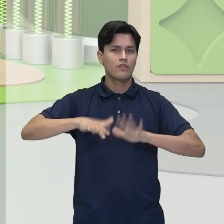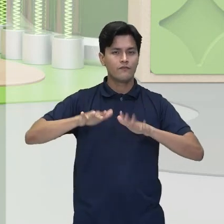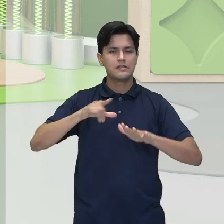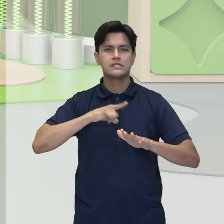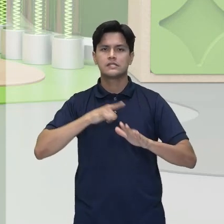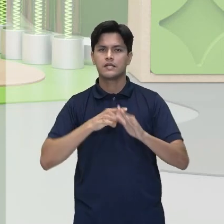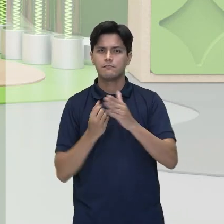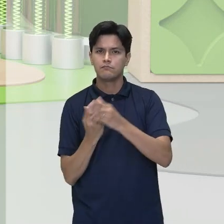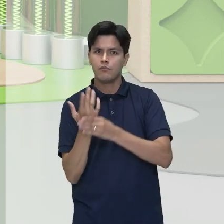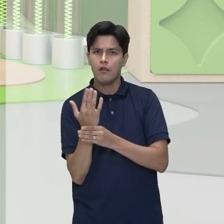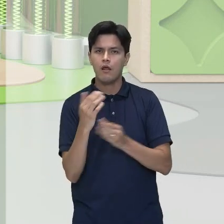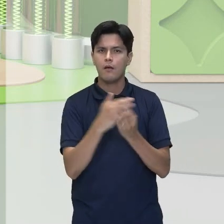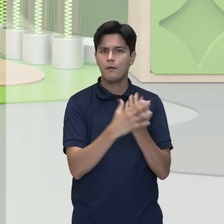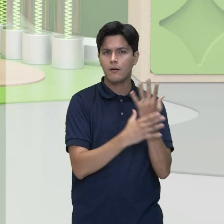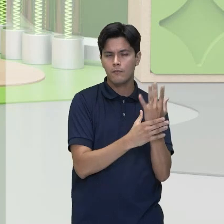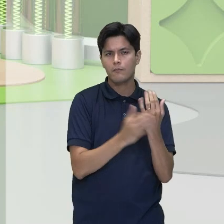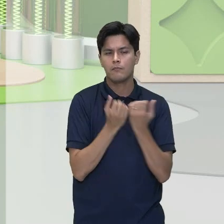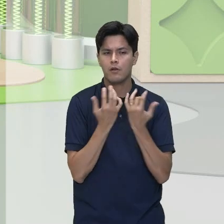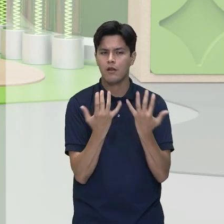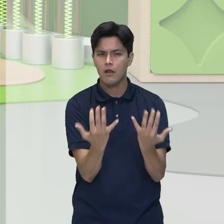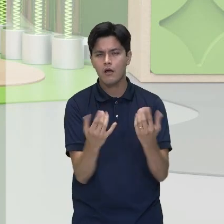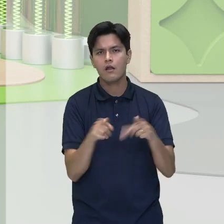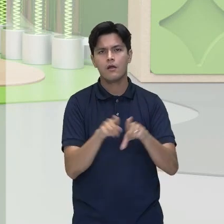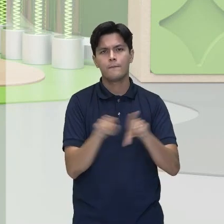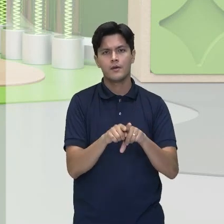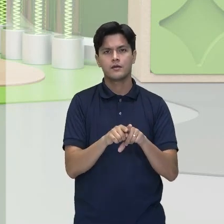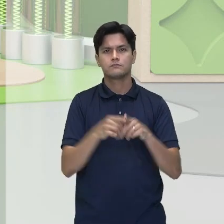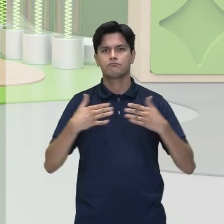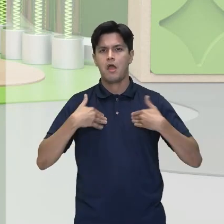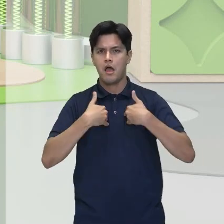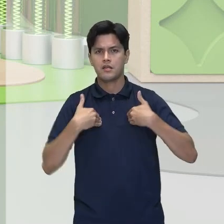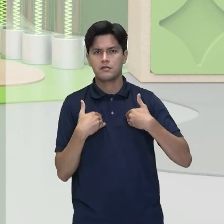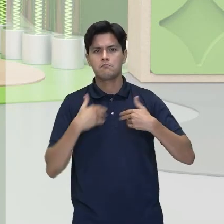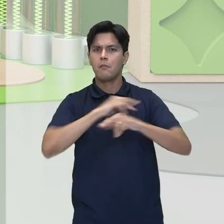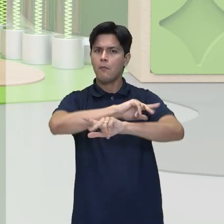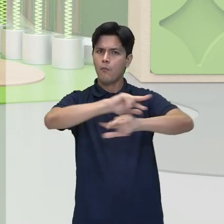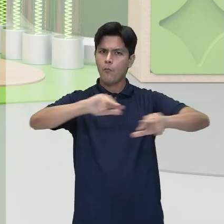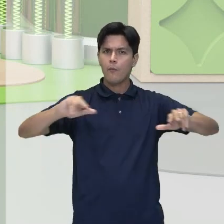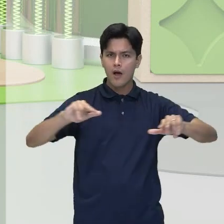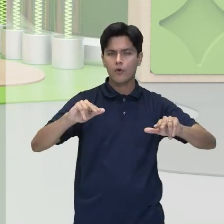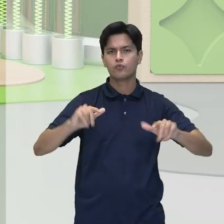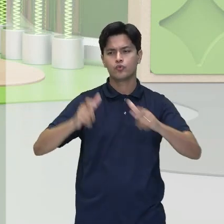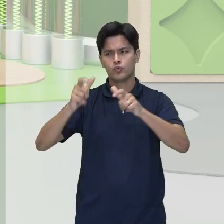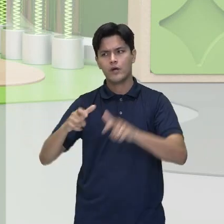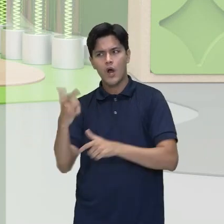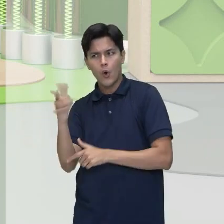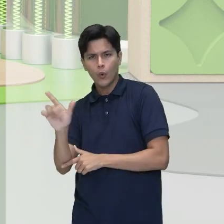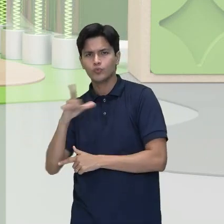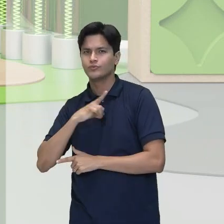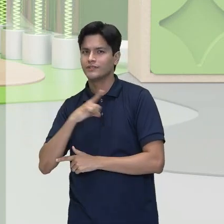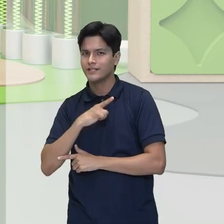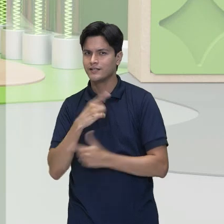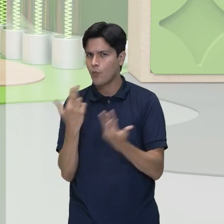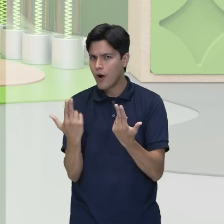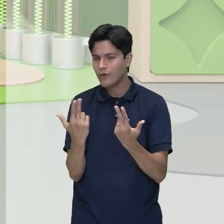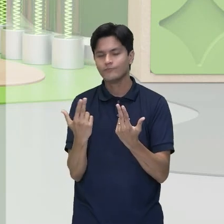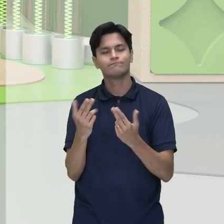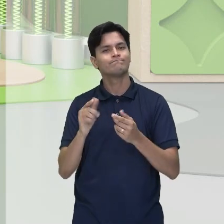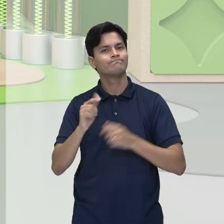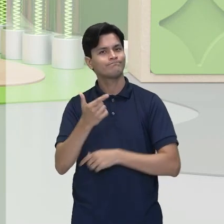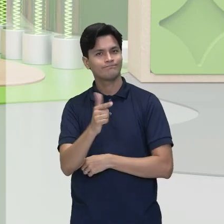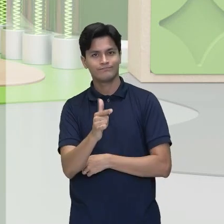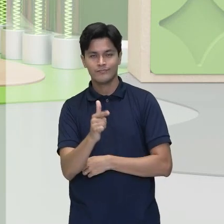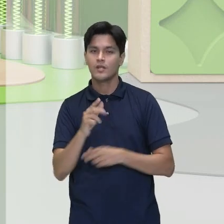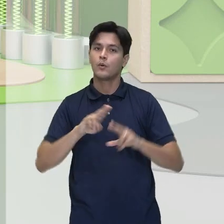animais, micro-organismos que não existem em nenhum outro lugar do mundo. E isso faz da nossa floresta, algo tão